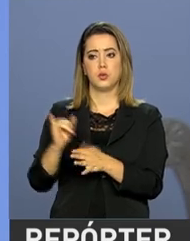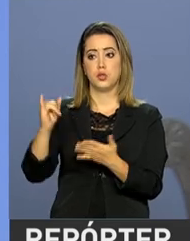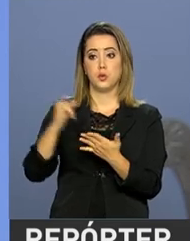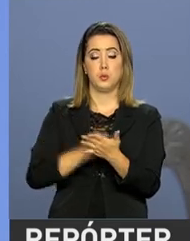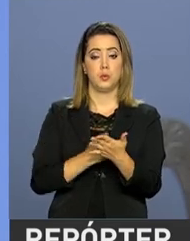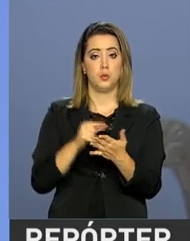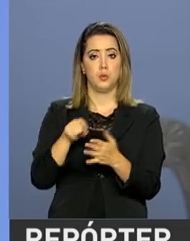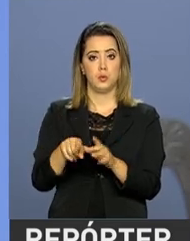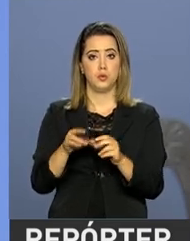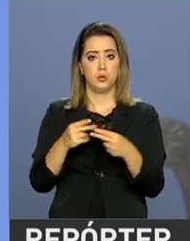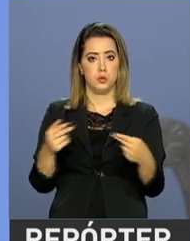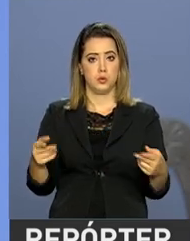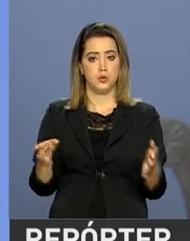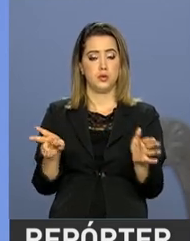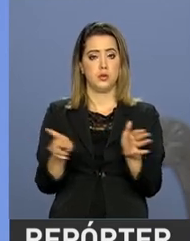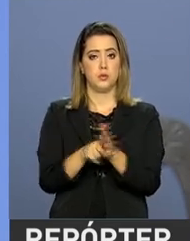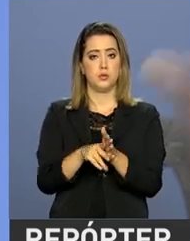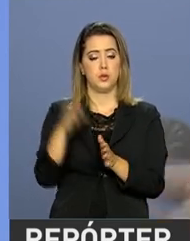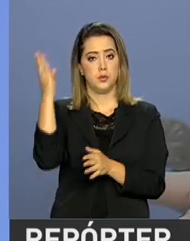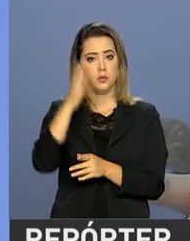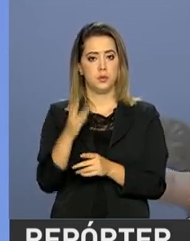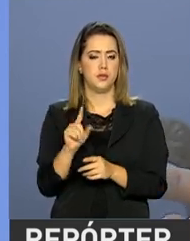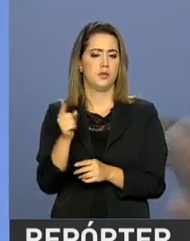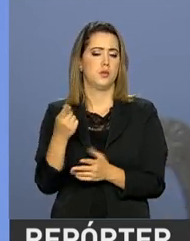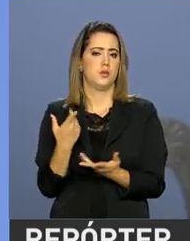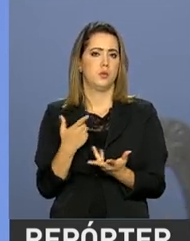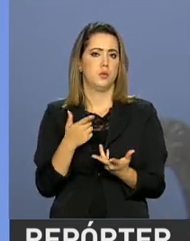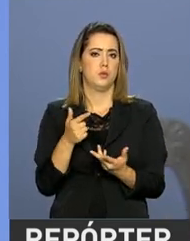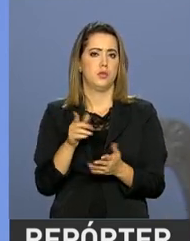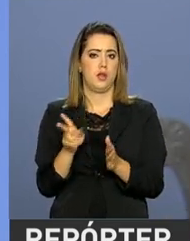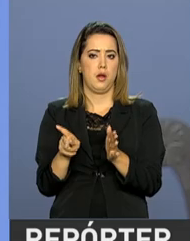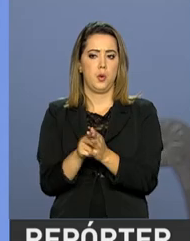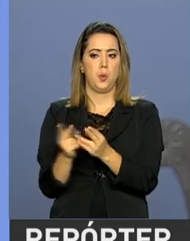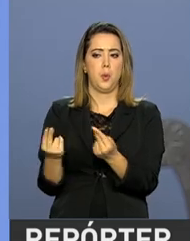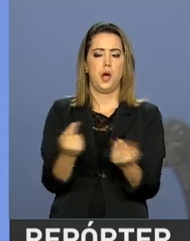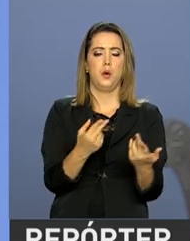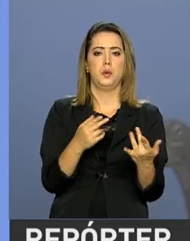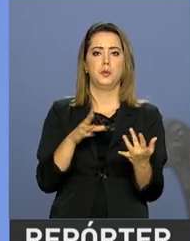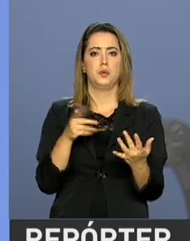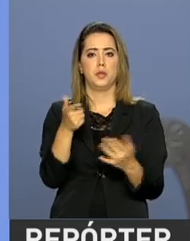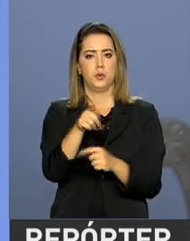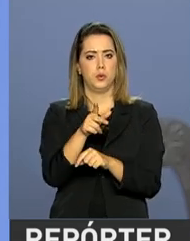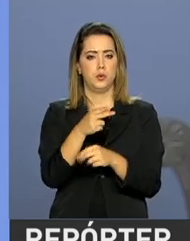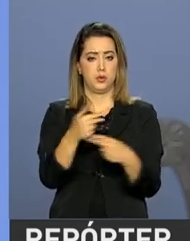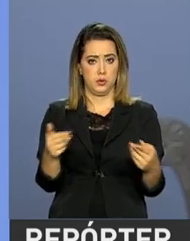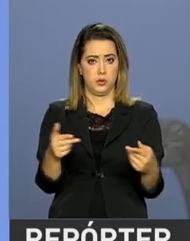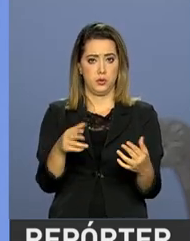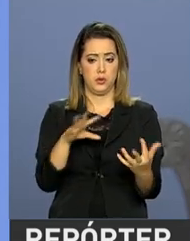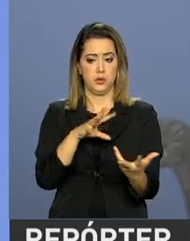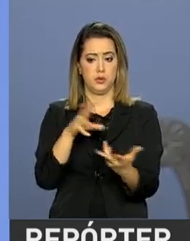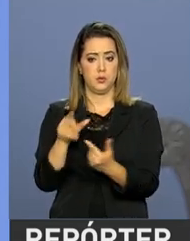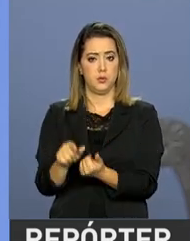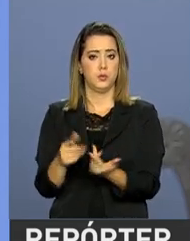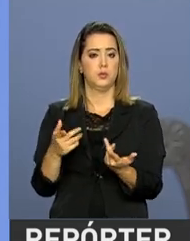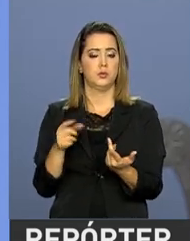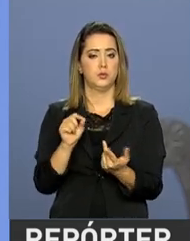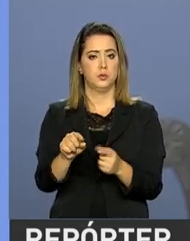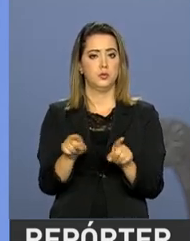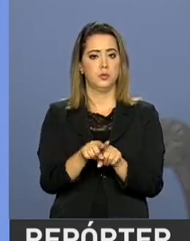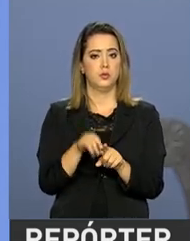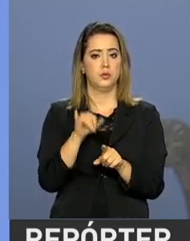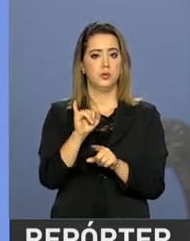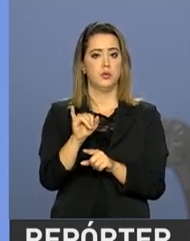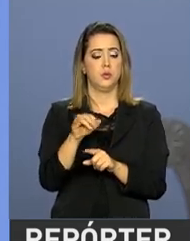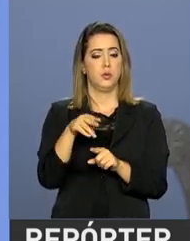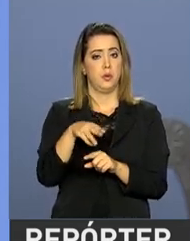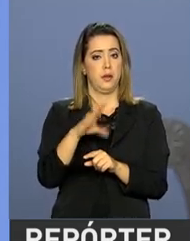produtos brasileiros e não há produtos importados essa diferenciação é que em princípio pelo artigo 3 do mc não